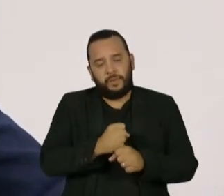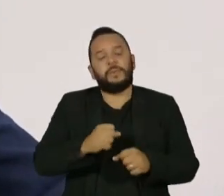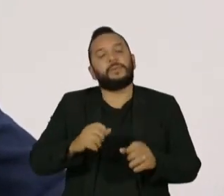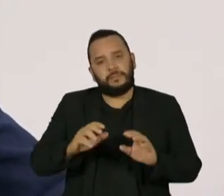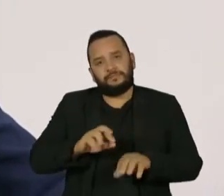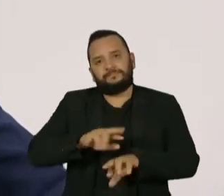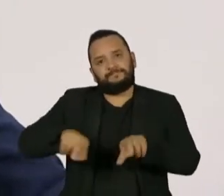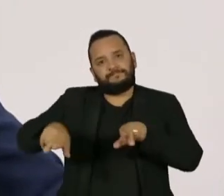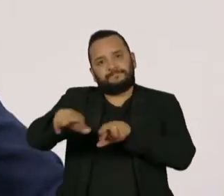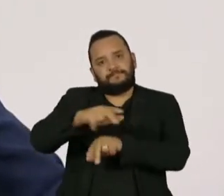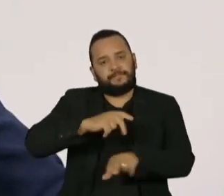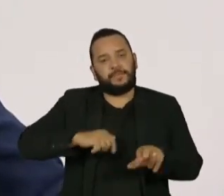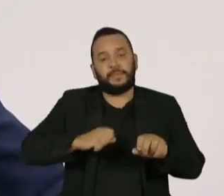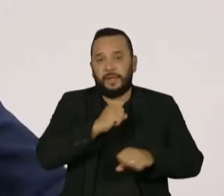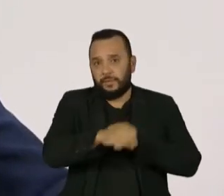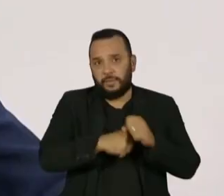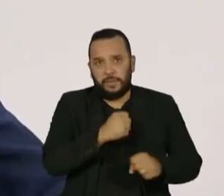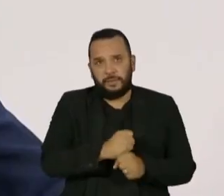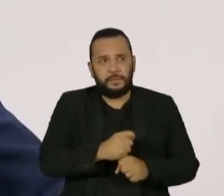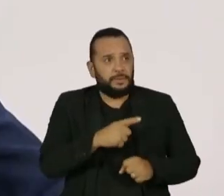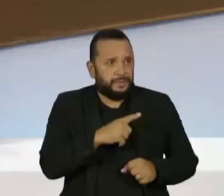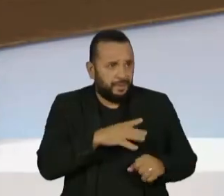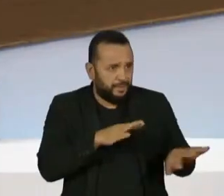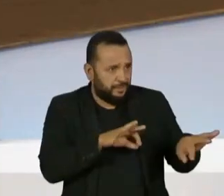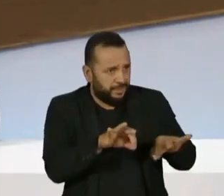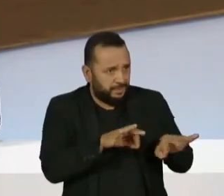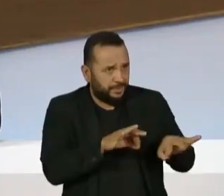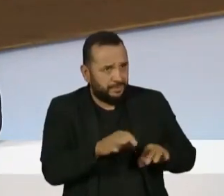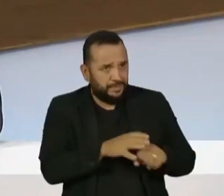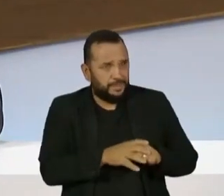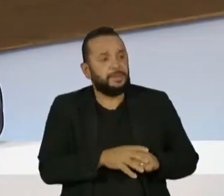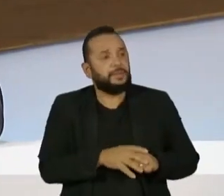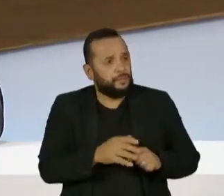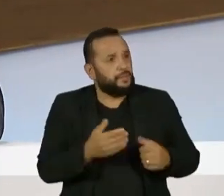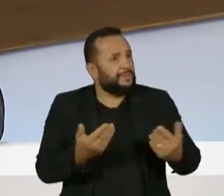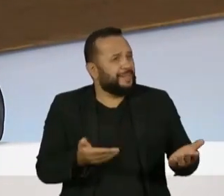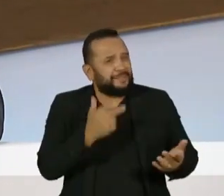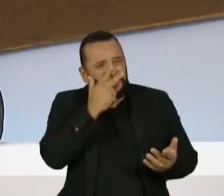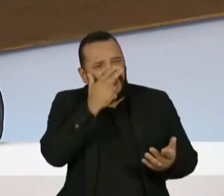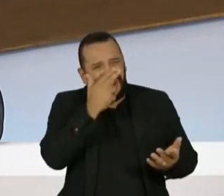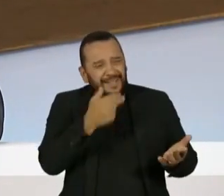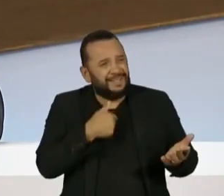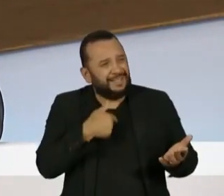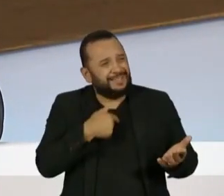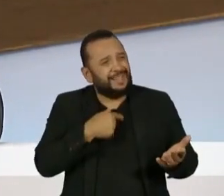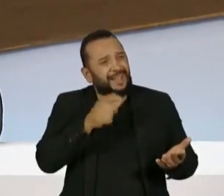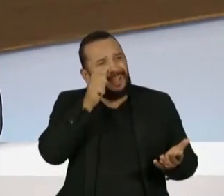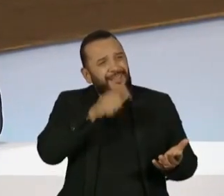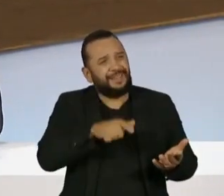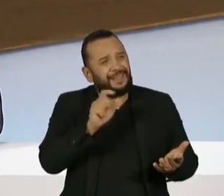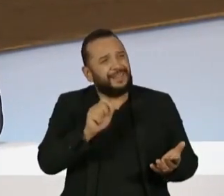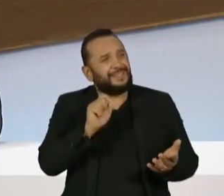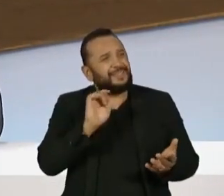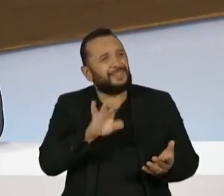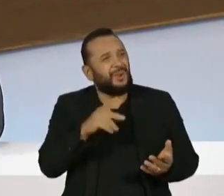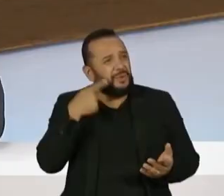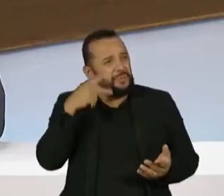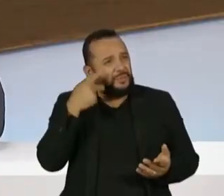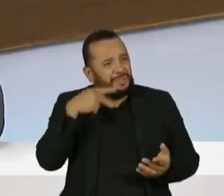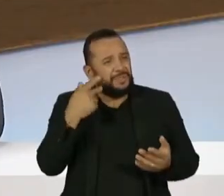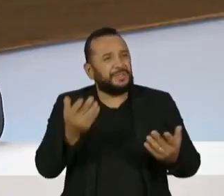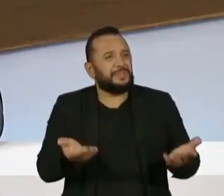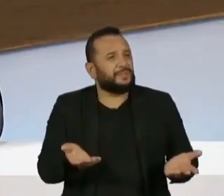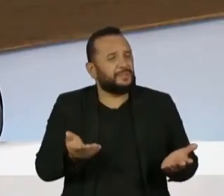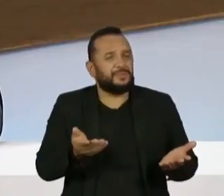planejamento que é feito. É feito o planejamento? Porque a gente vê político lutando para atender seus interesses paroquiais. A gente raramente vê um